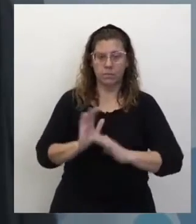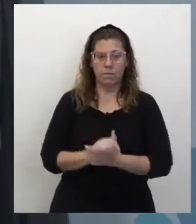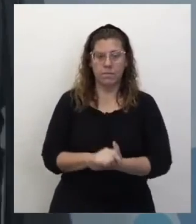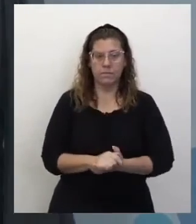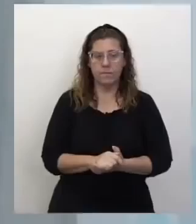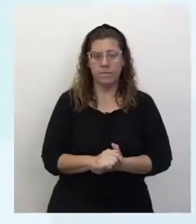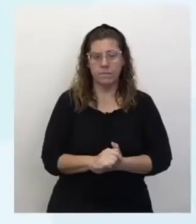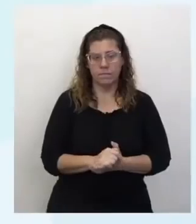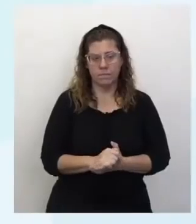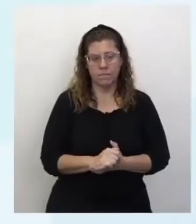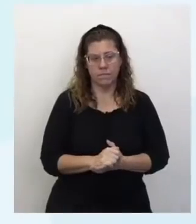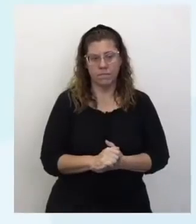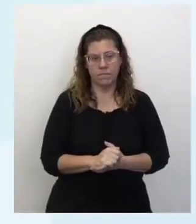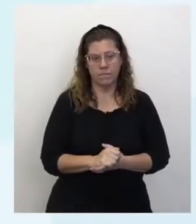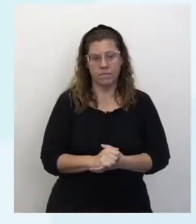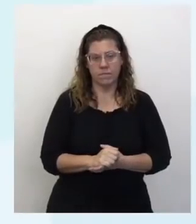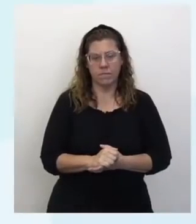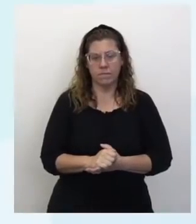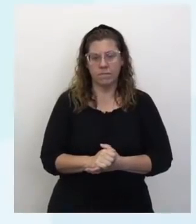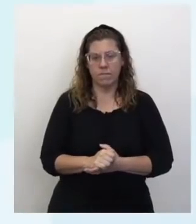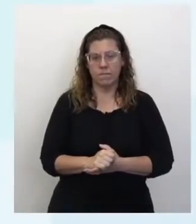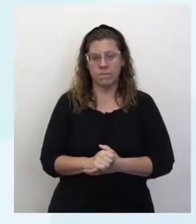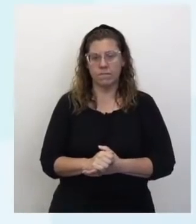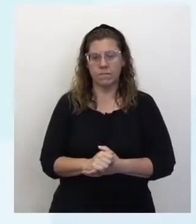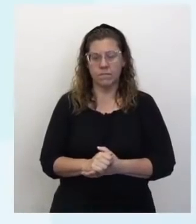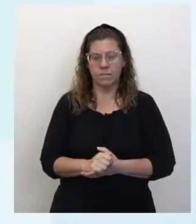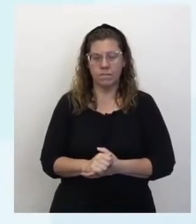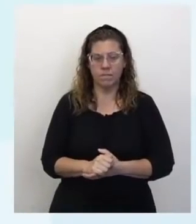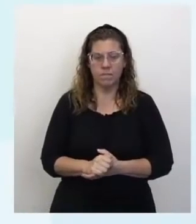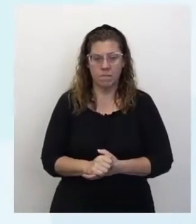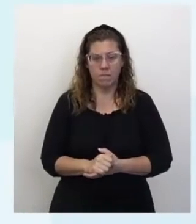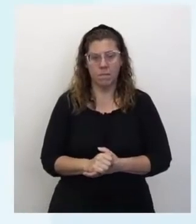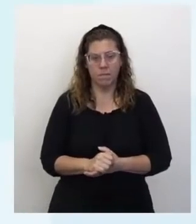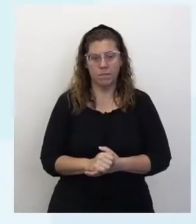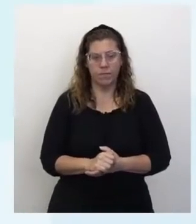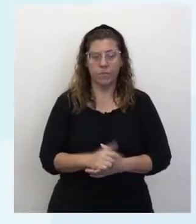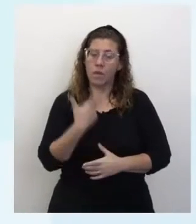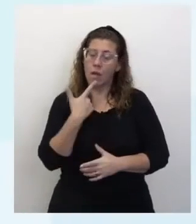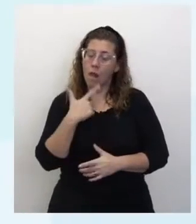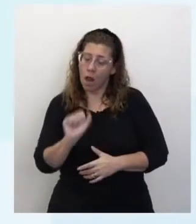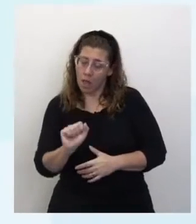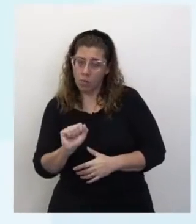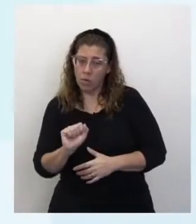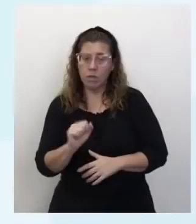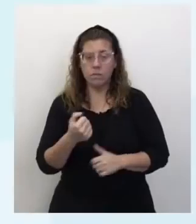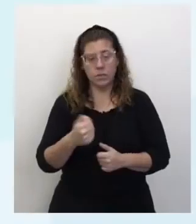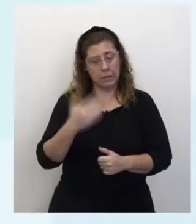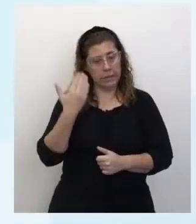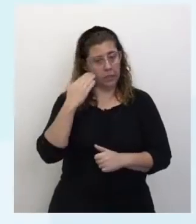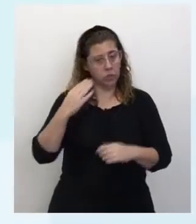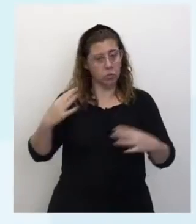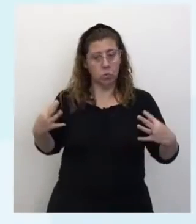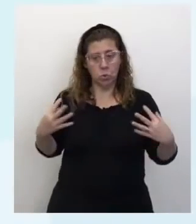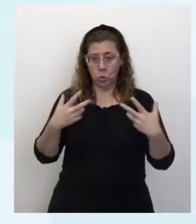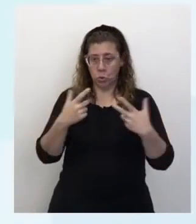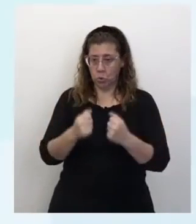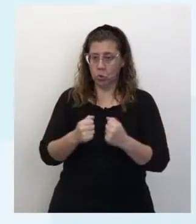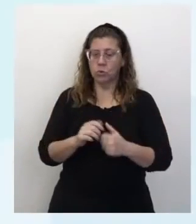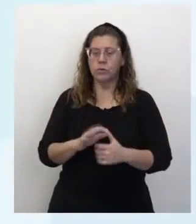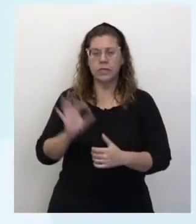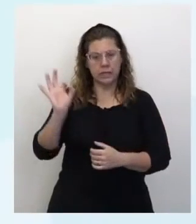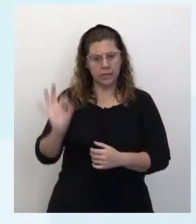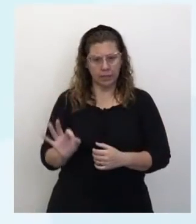à letter D. Language must be understandable and accurate. Então, a língua deve ser compreensível e também